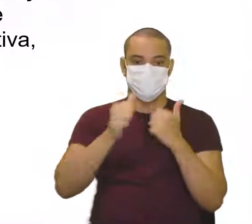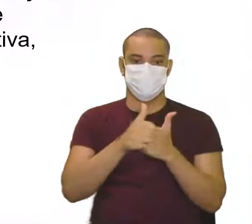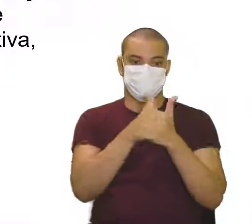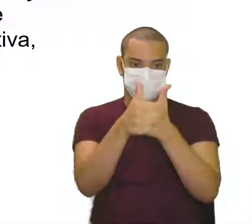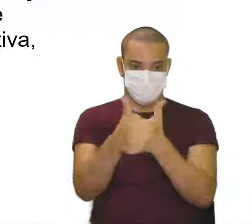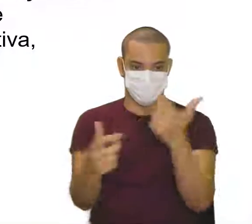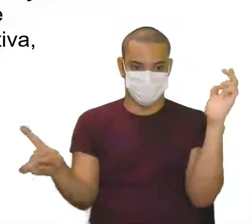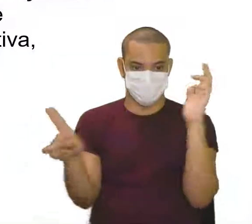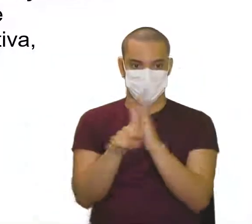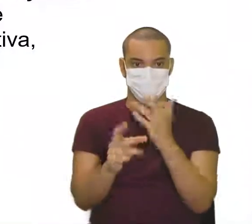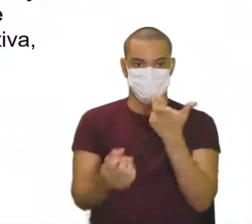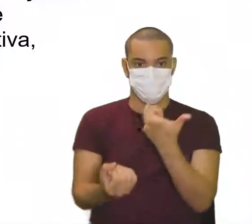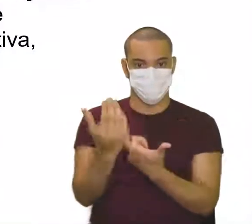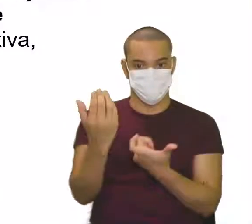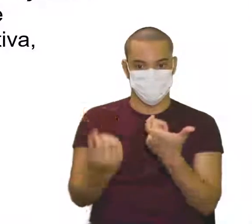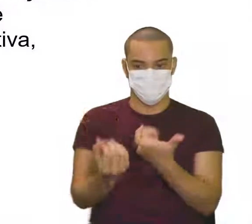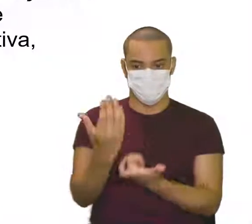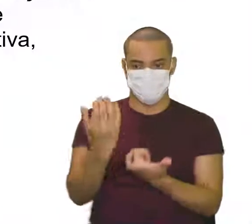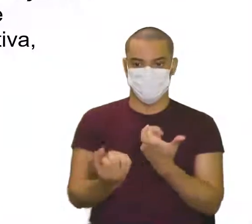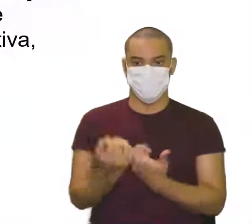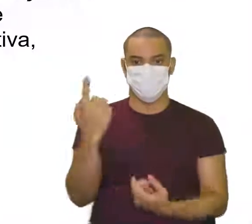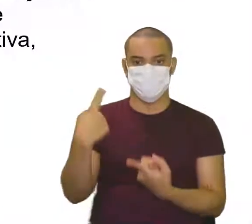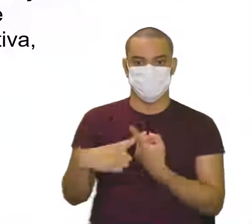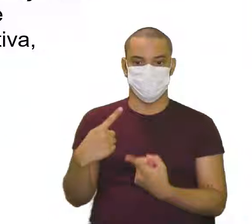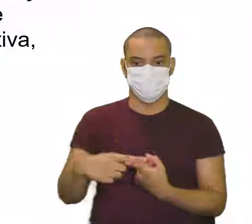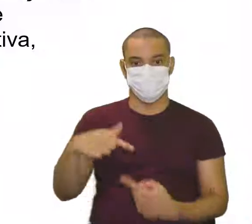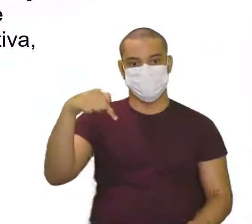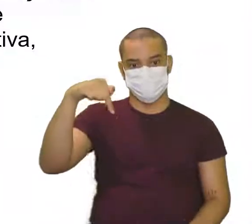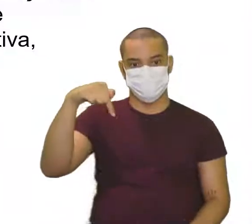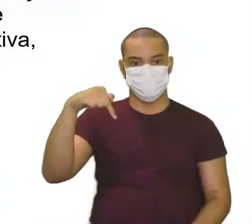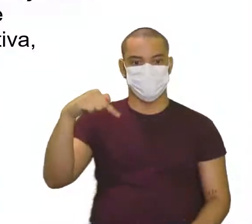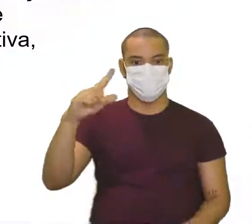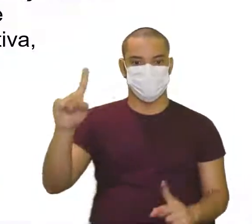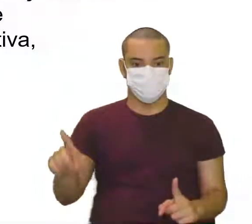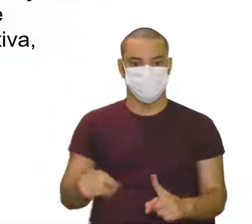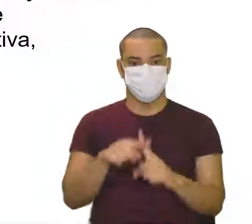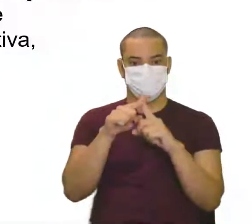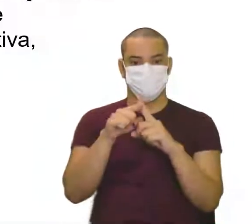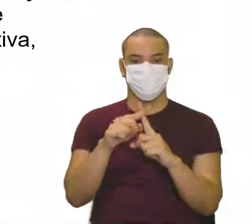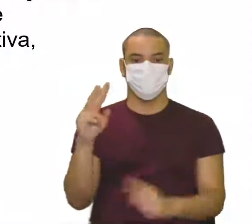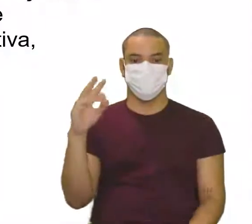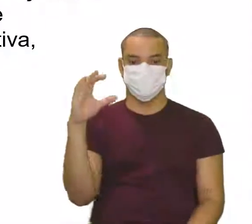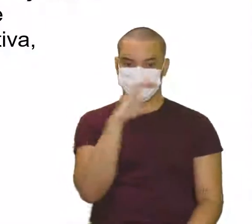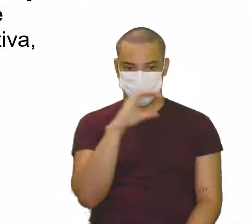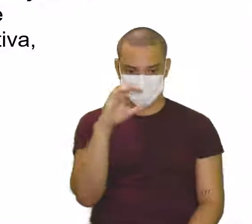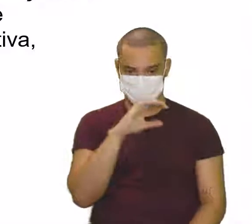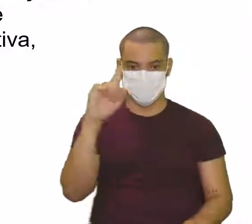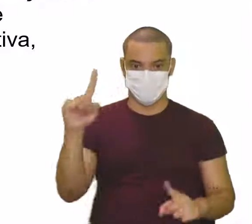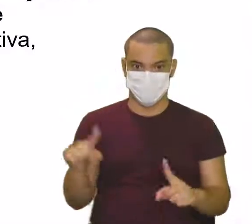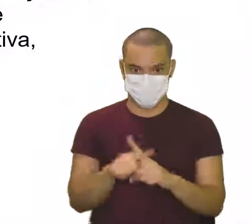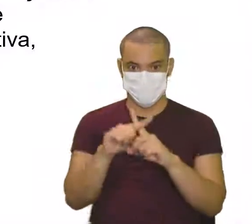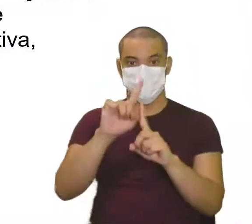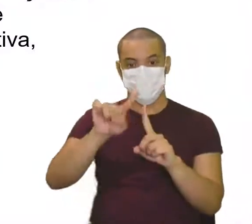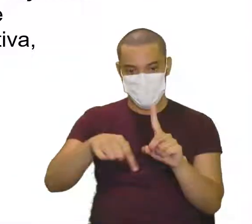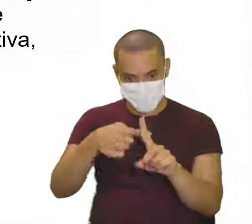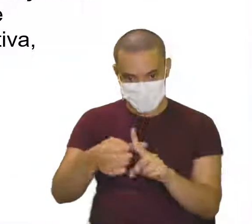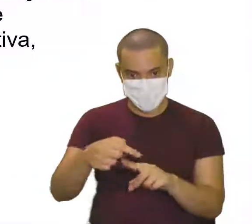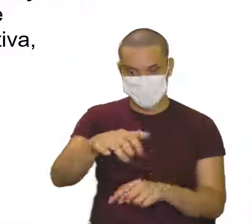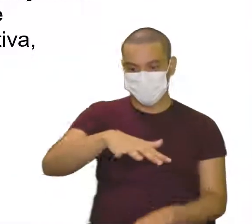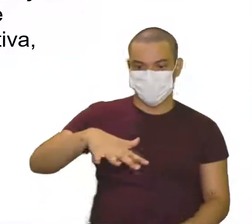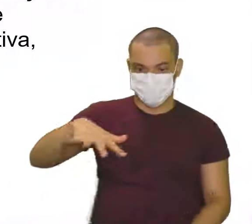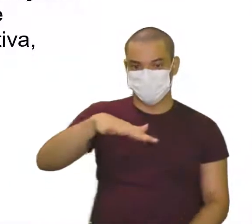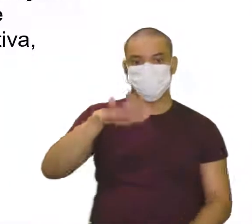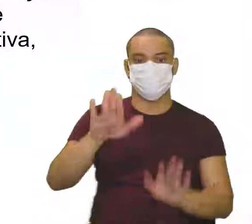própria fórmula. Ó, a carga multiplica a velocidade, que multiplica o campo, e dependendo aqui do caso